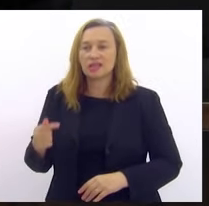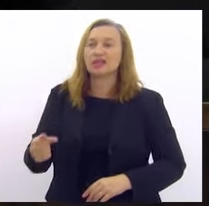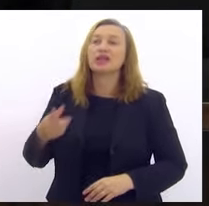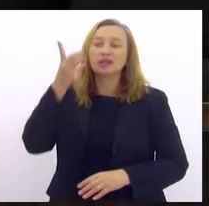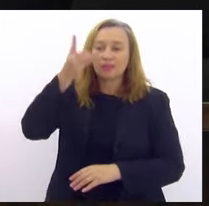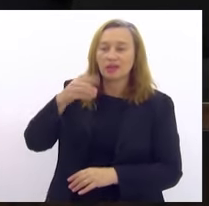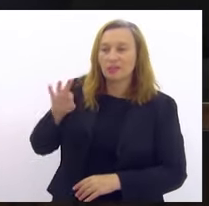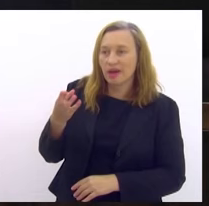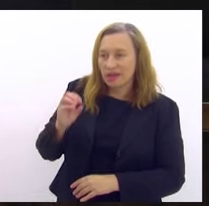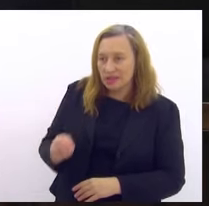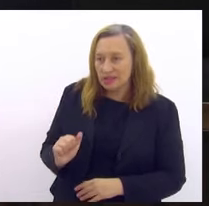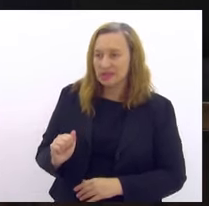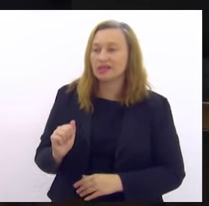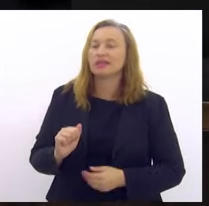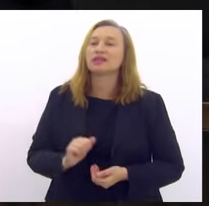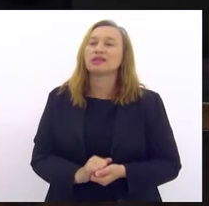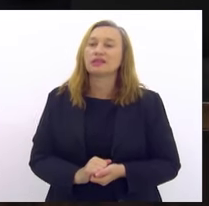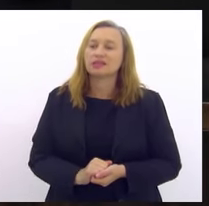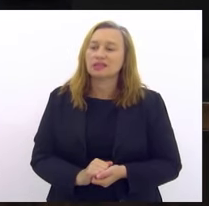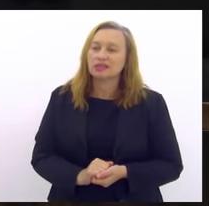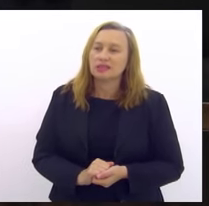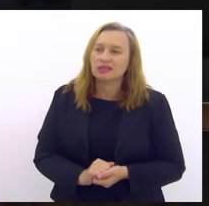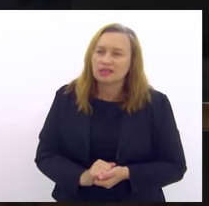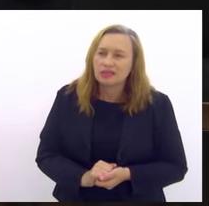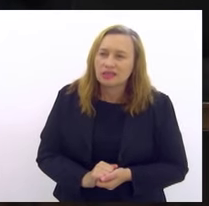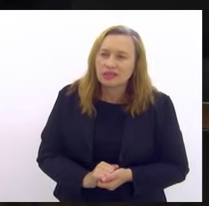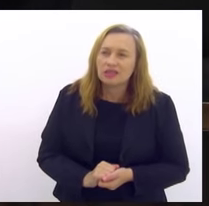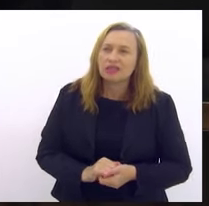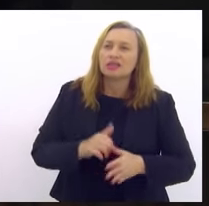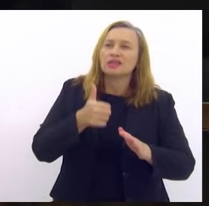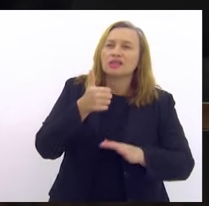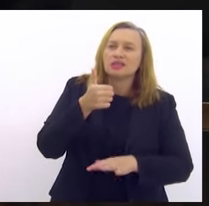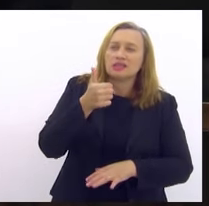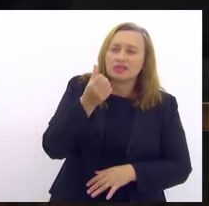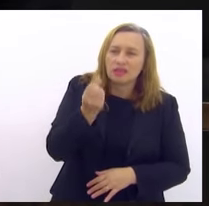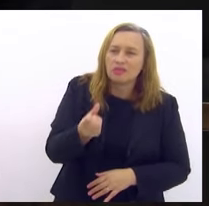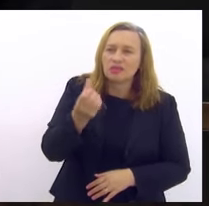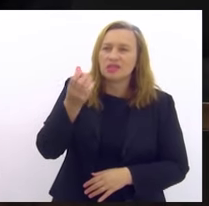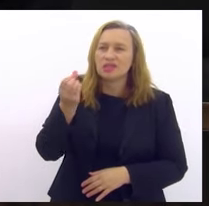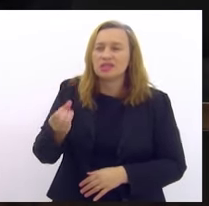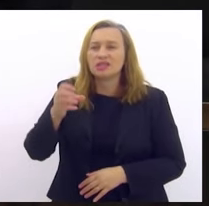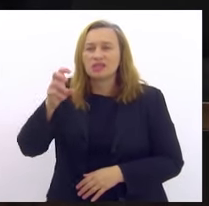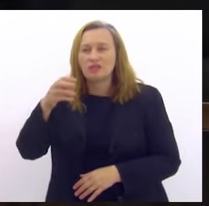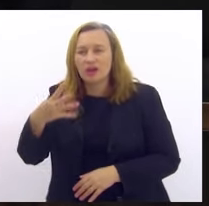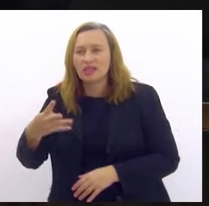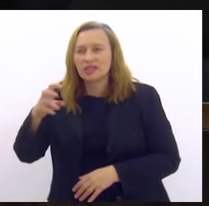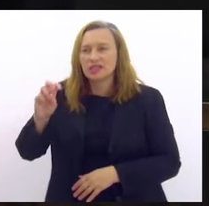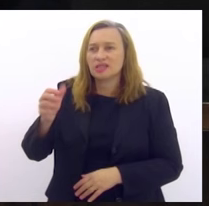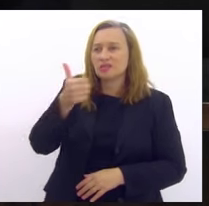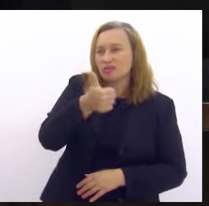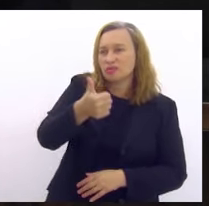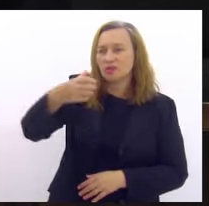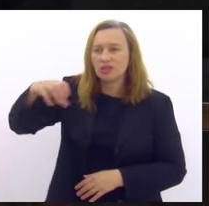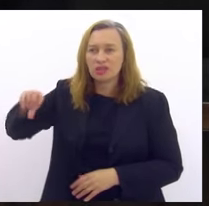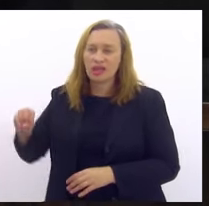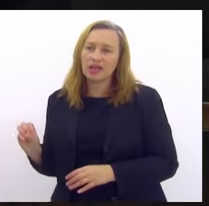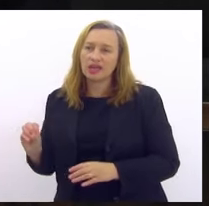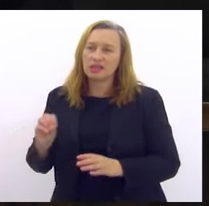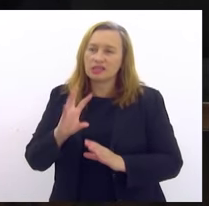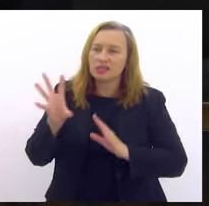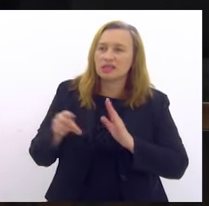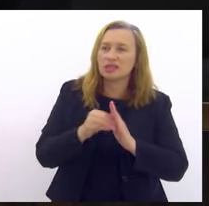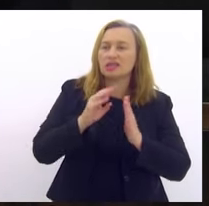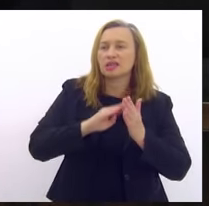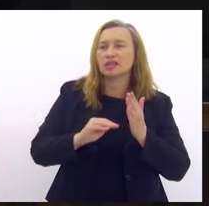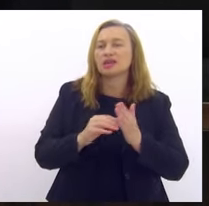Giovanni, que altera a lei número 5.645, 6 de janeiro de 2010, para instituir a semana de